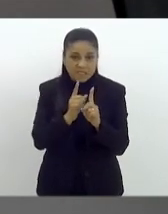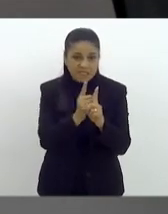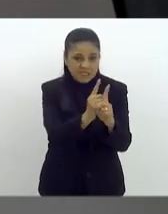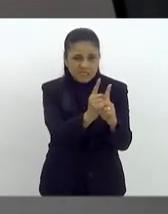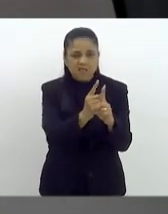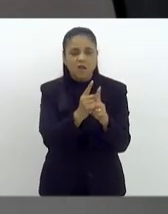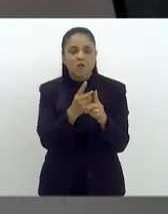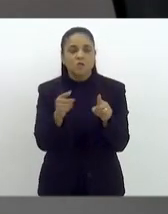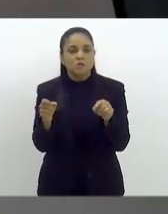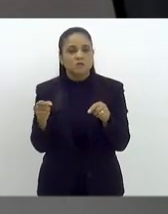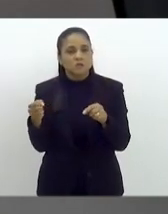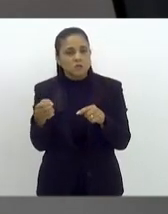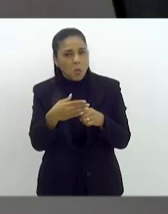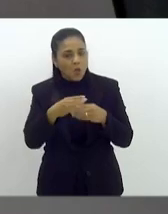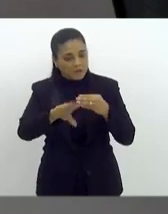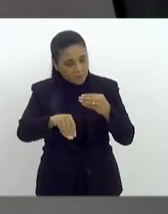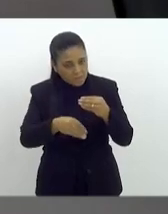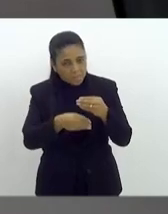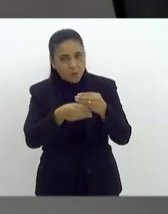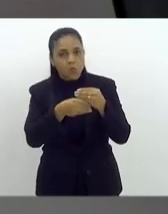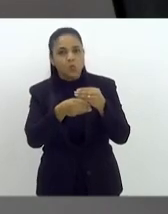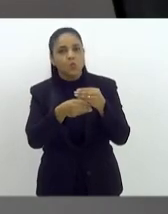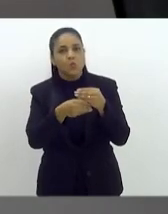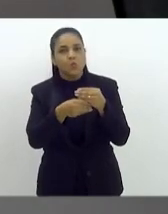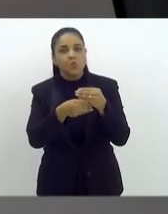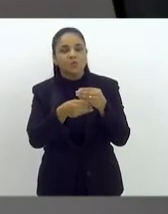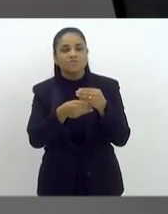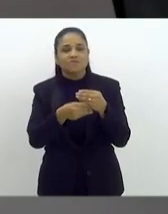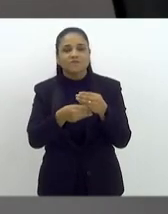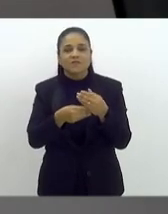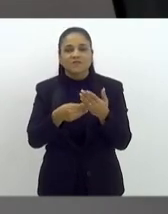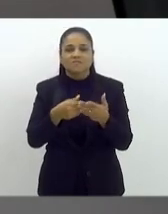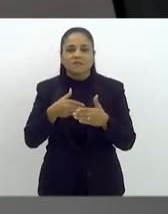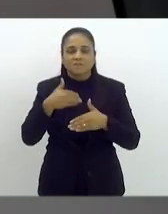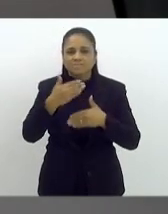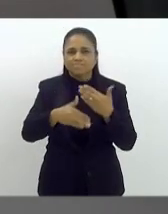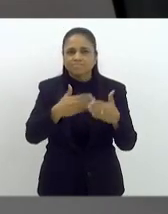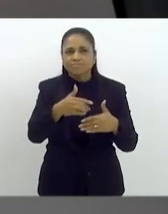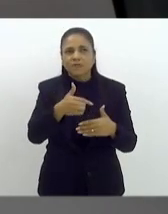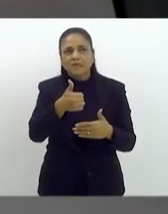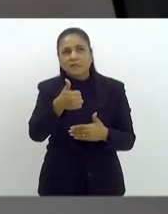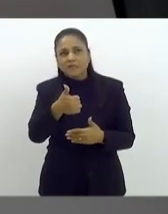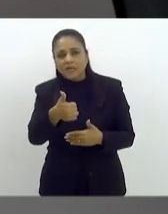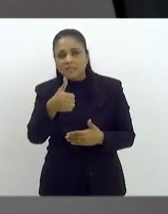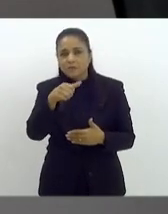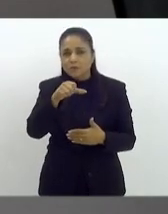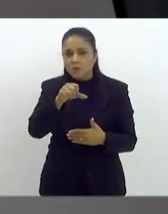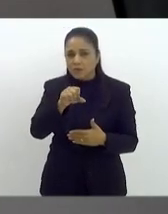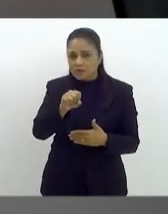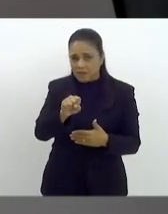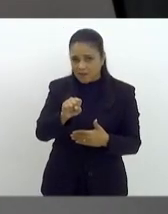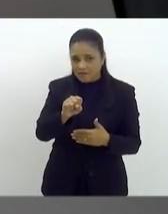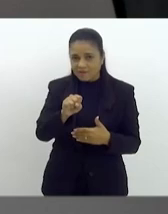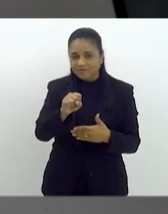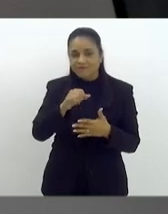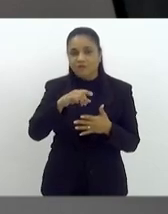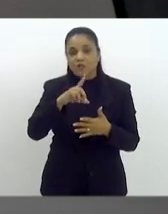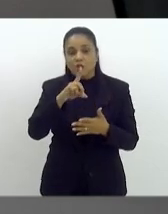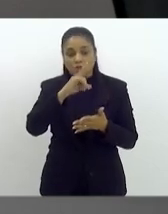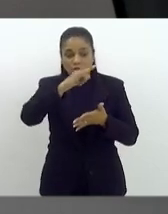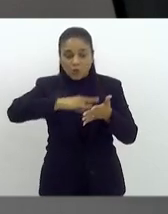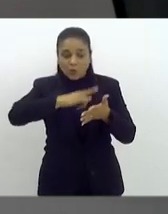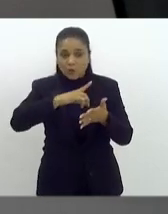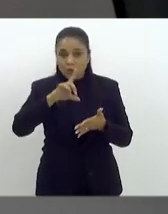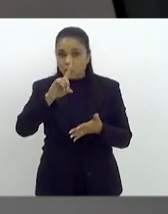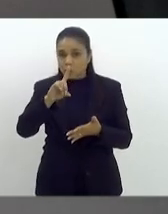entrou né uma nova tipificação então a gente tá 17 a gente tá caminhando agora para 18ª edição do docinho mulher é um trabalho